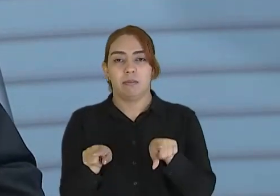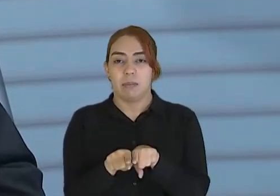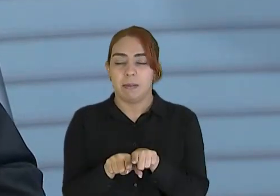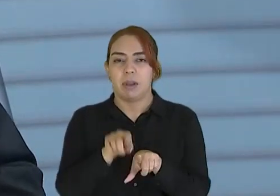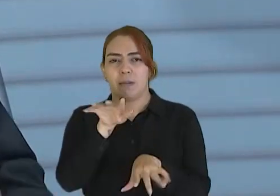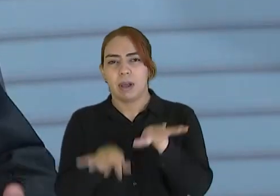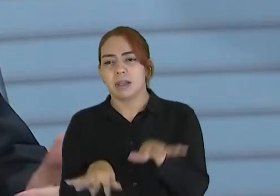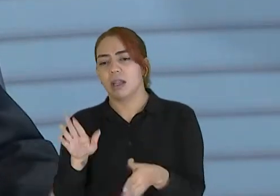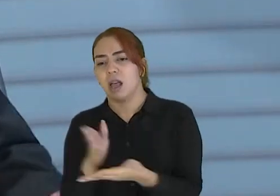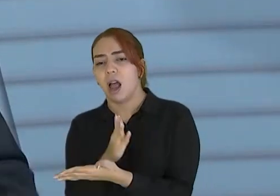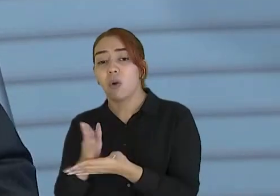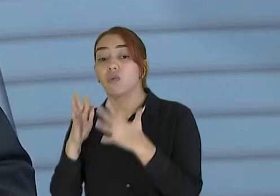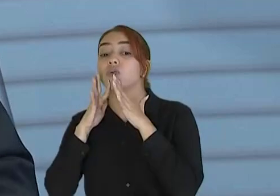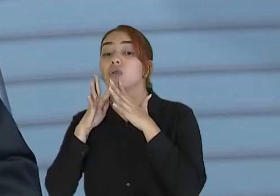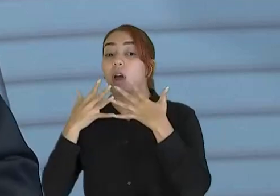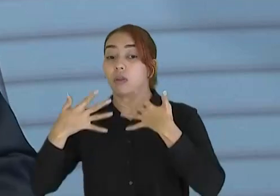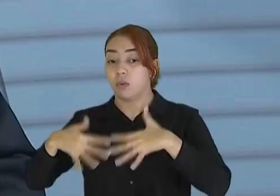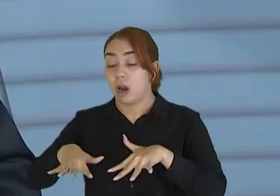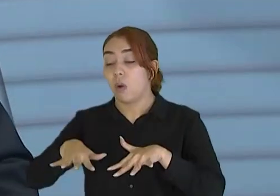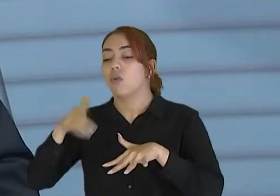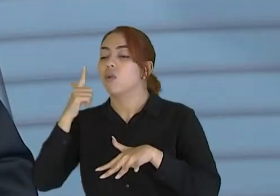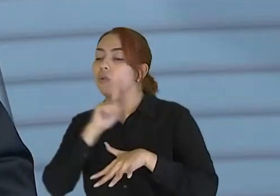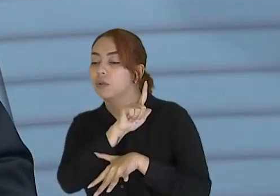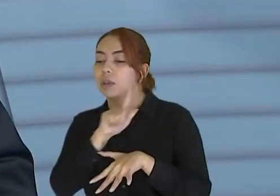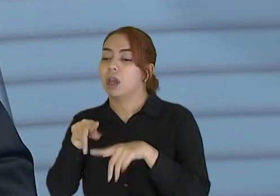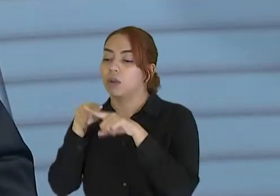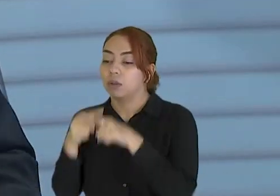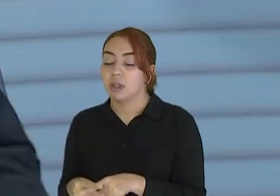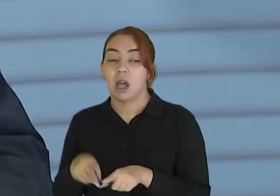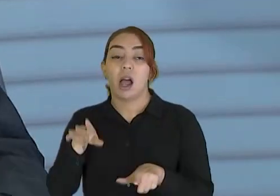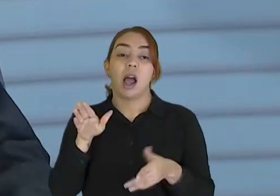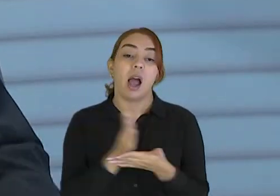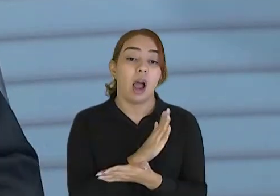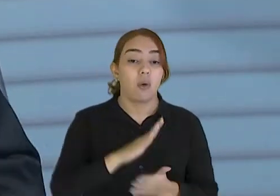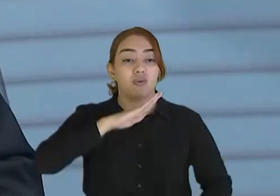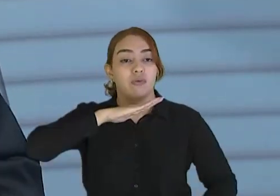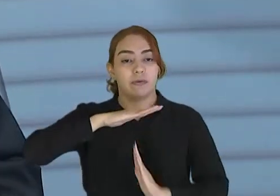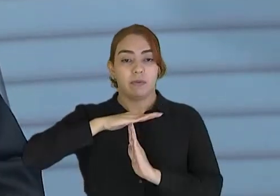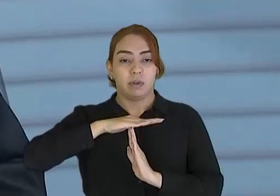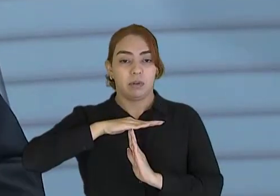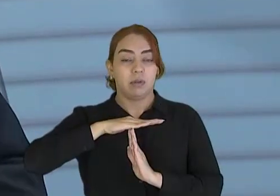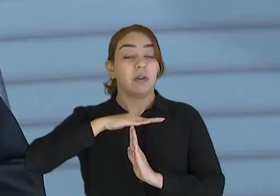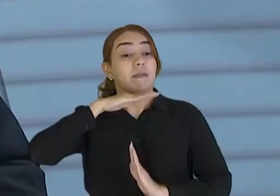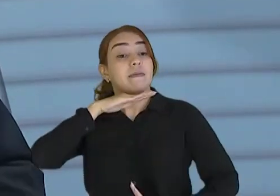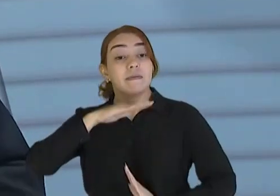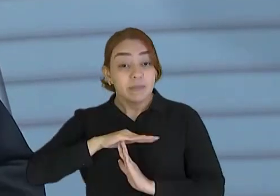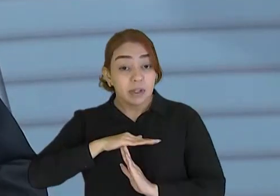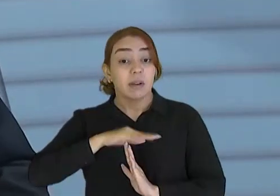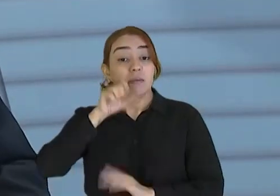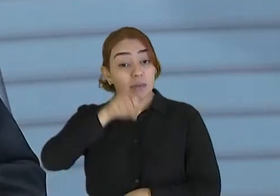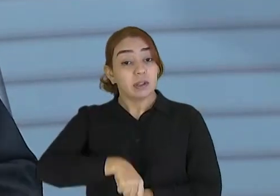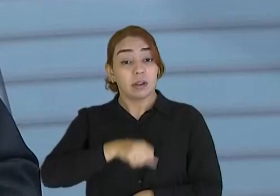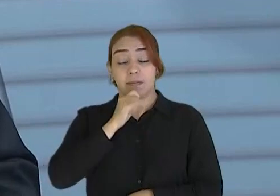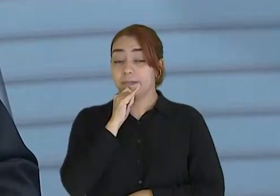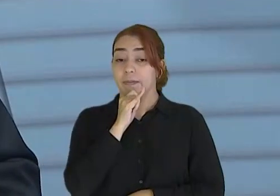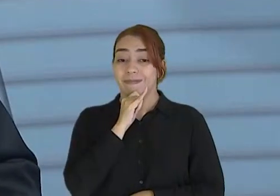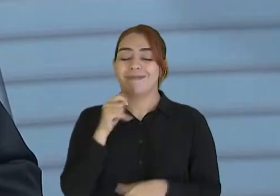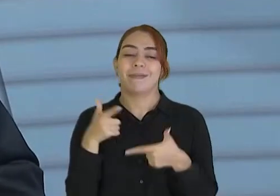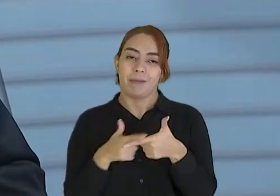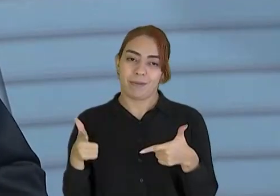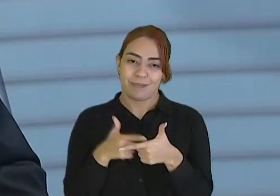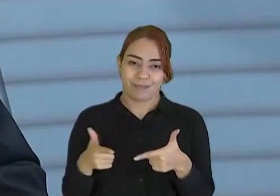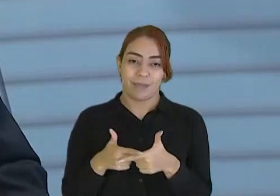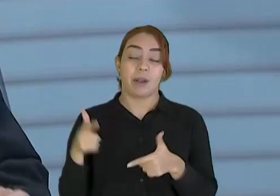naturais que se regeneram. Outros não, eles são finitos, né? Ou seja, o petróleo é finito, então nós temos alguns bens que são finitos. E esse é o grande problema.